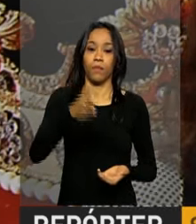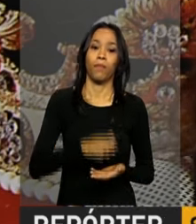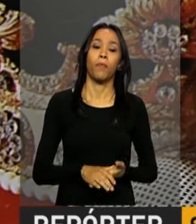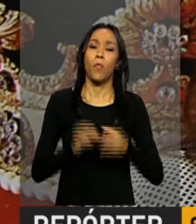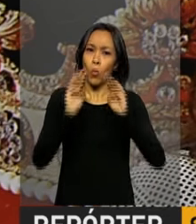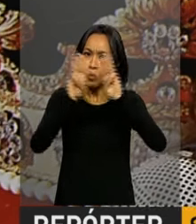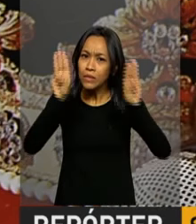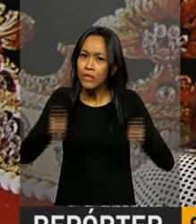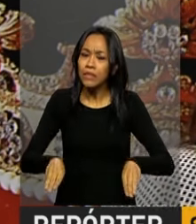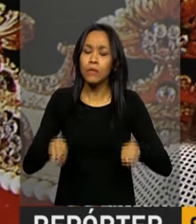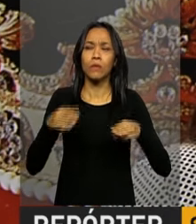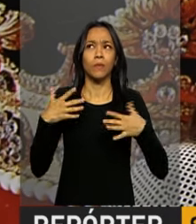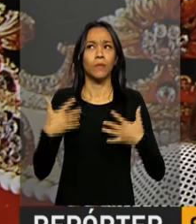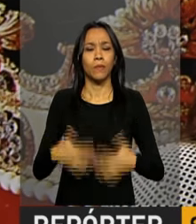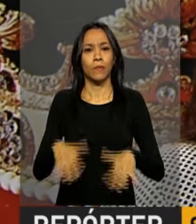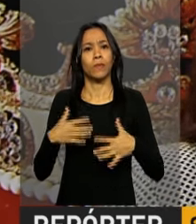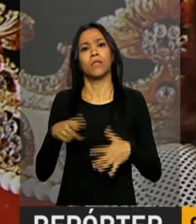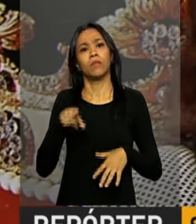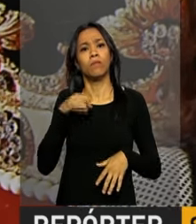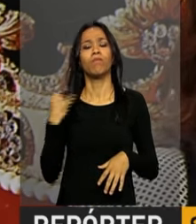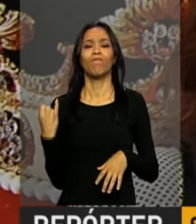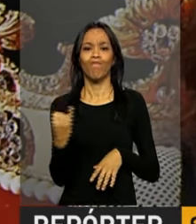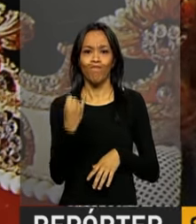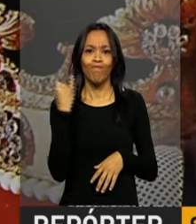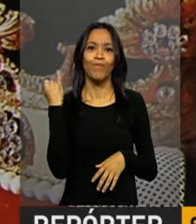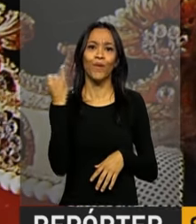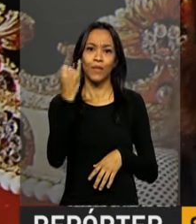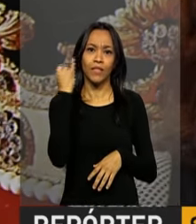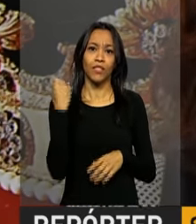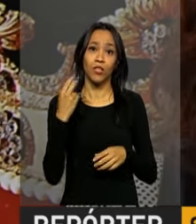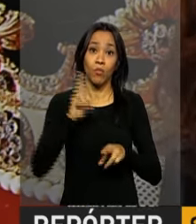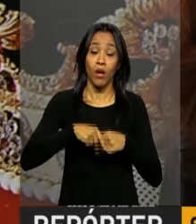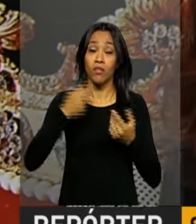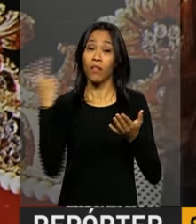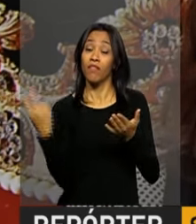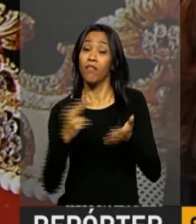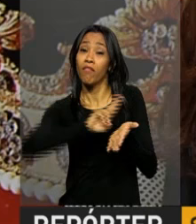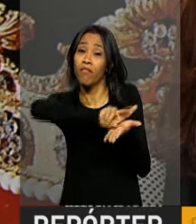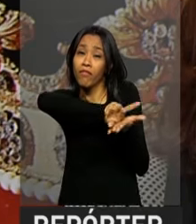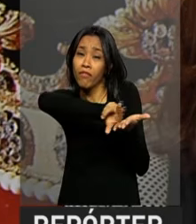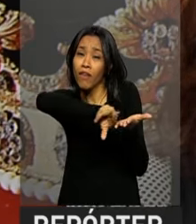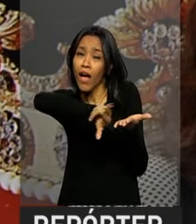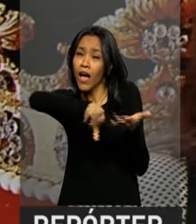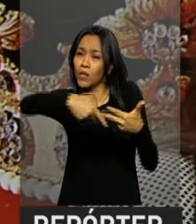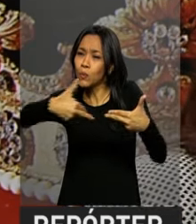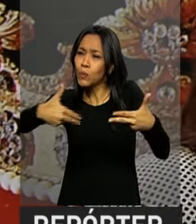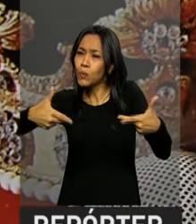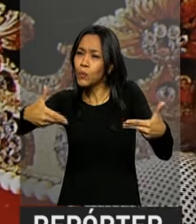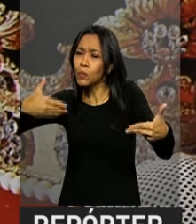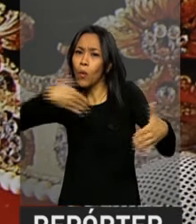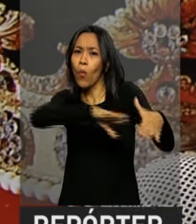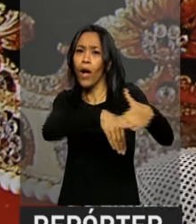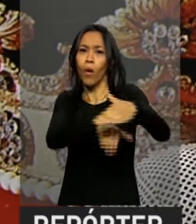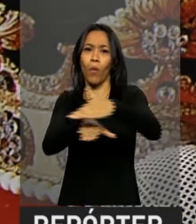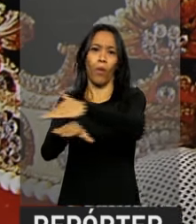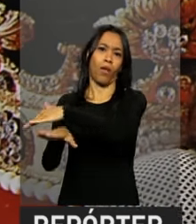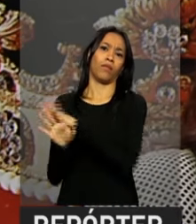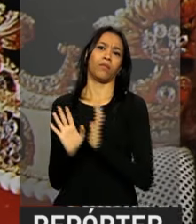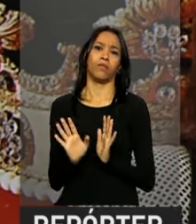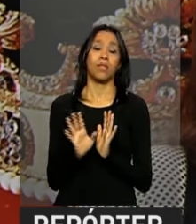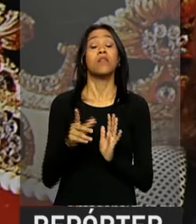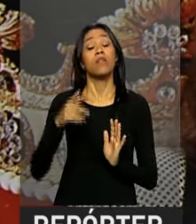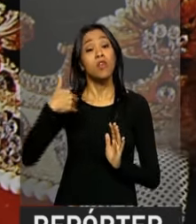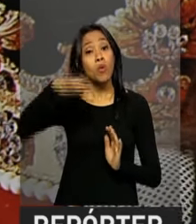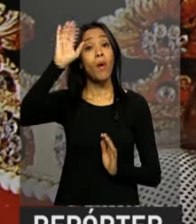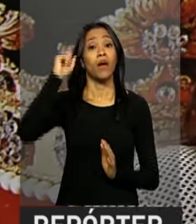uma grande papel eh em relação ao seu acervo a preservação da memória mas sua função Vai Além disso ele também